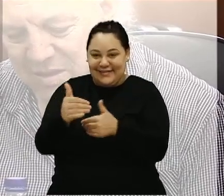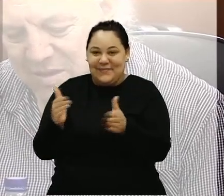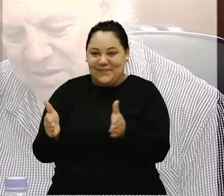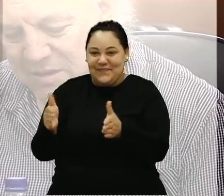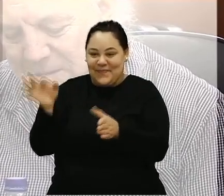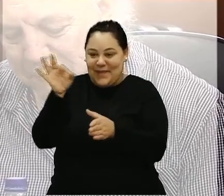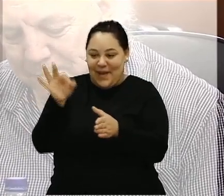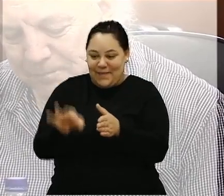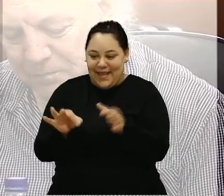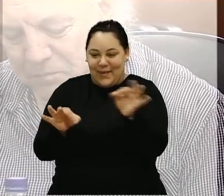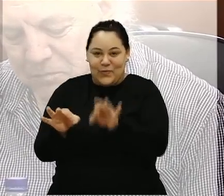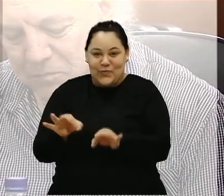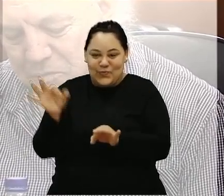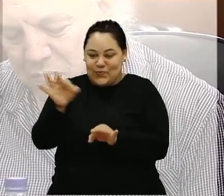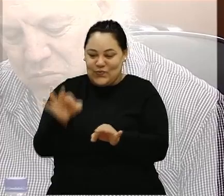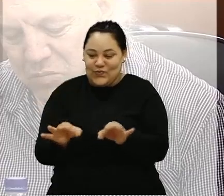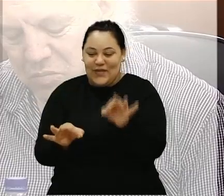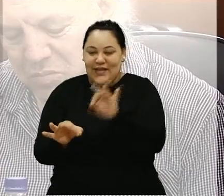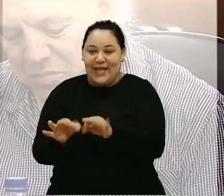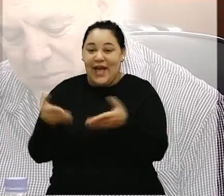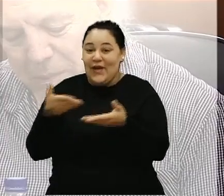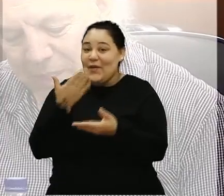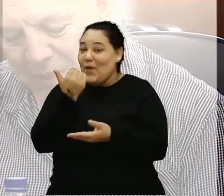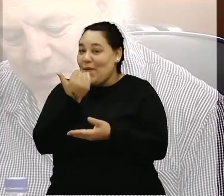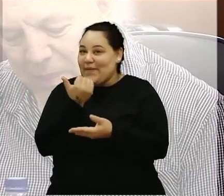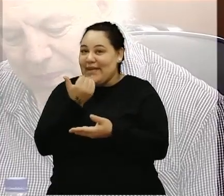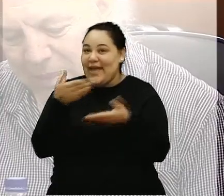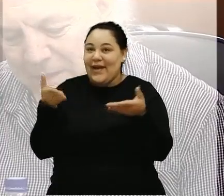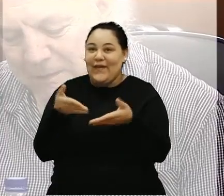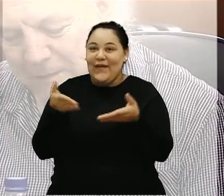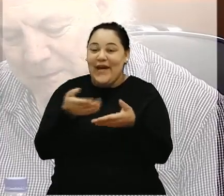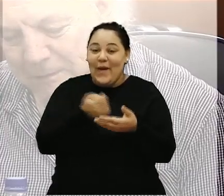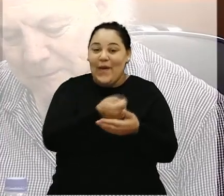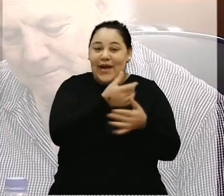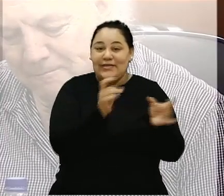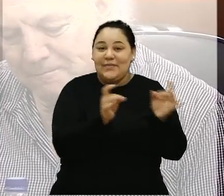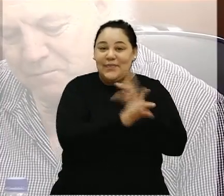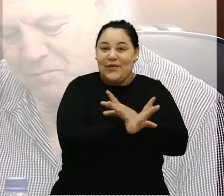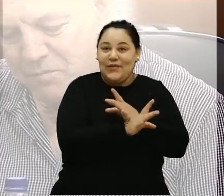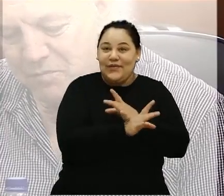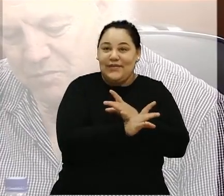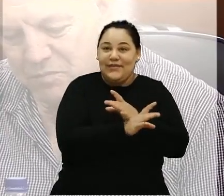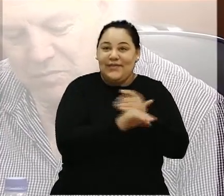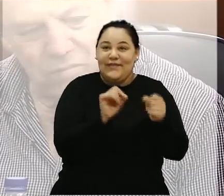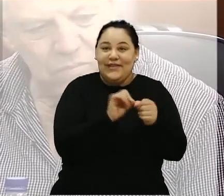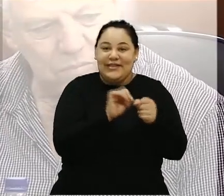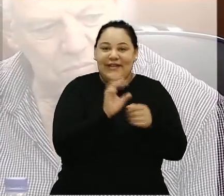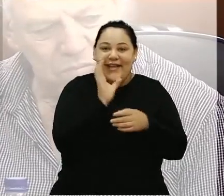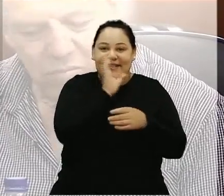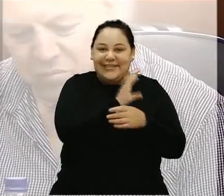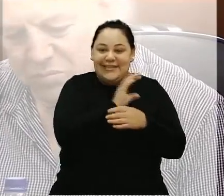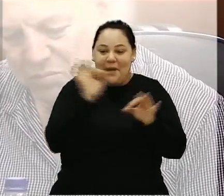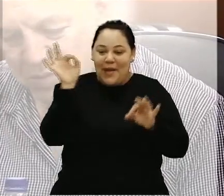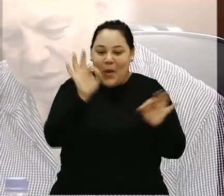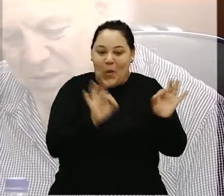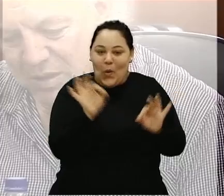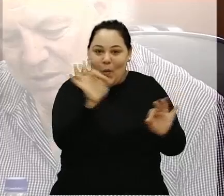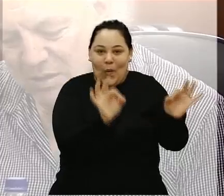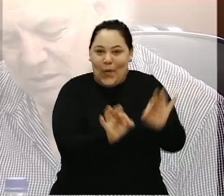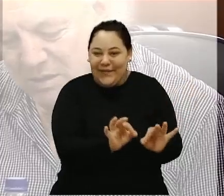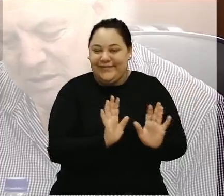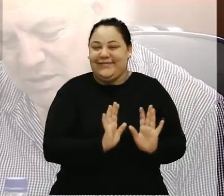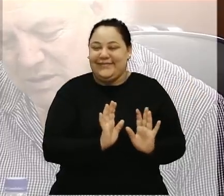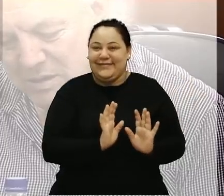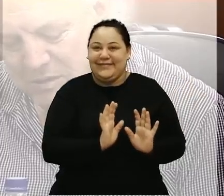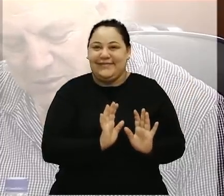abelhas, já comi o mel e agora já está com uma outra pronta, só esperando as abelhas entrar. Deixa eu fazer um calorzinho que elas vão entrar aí. Só que são